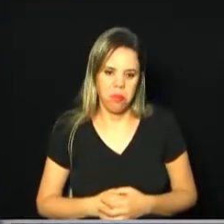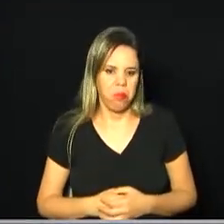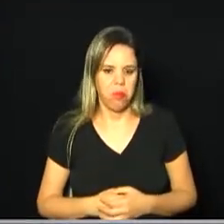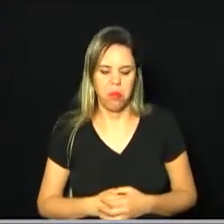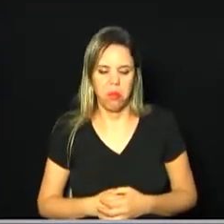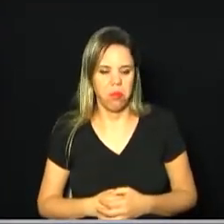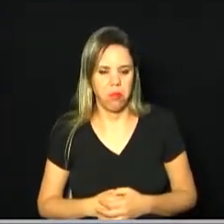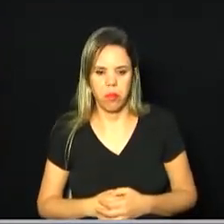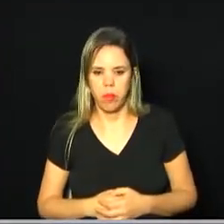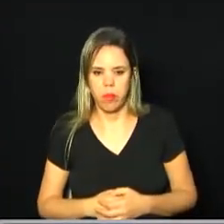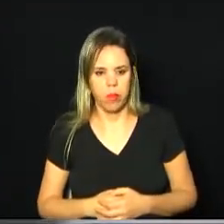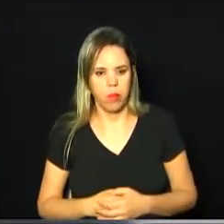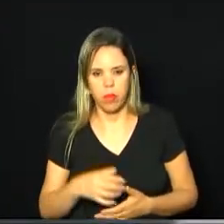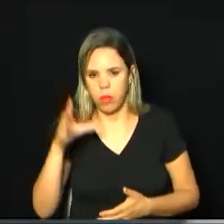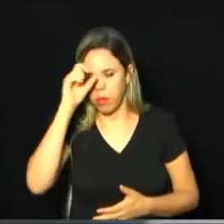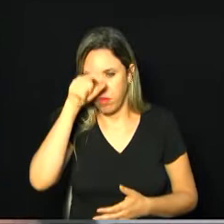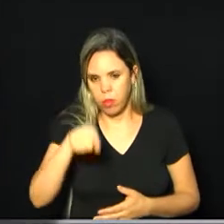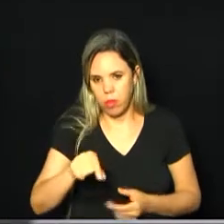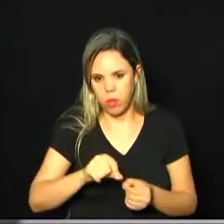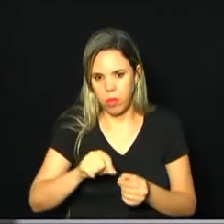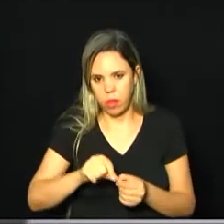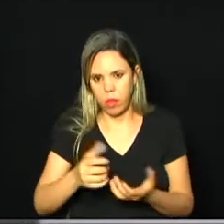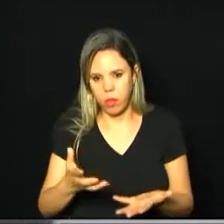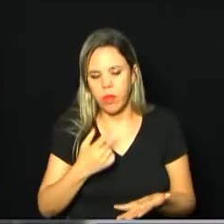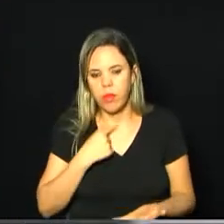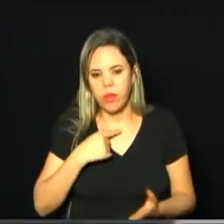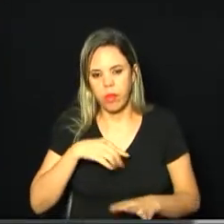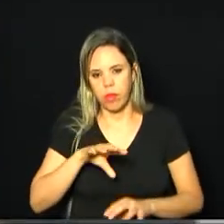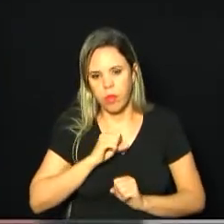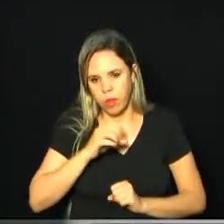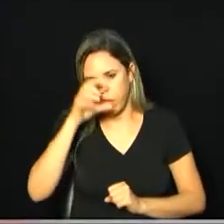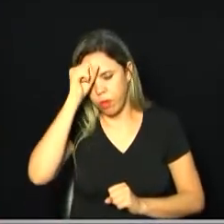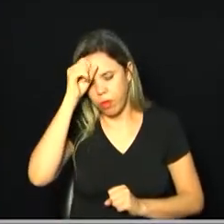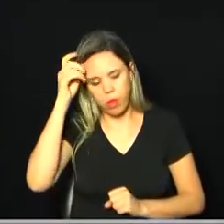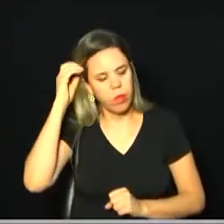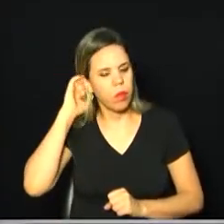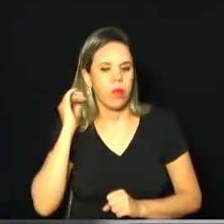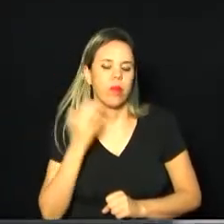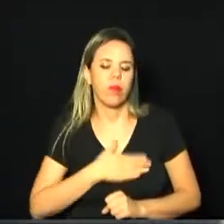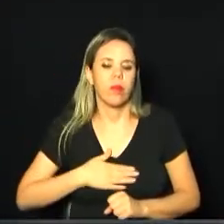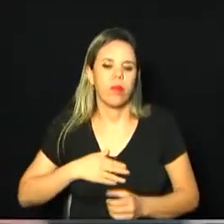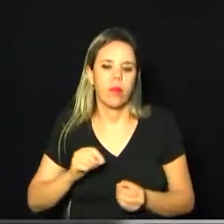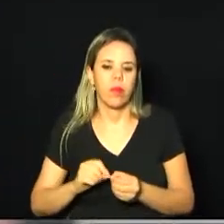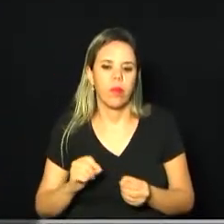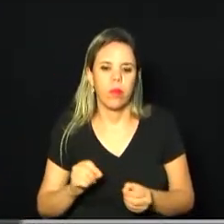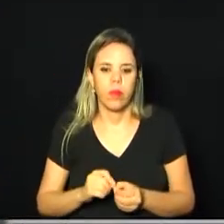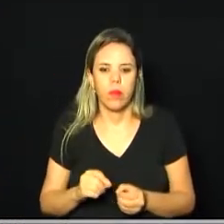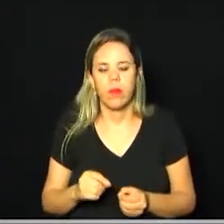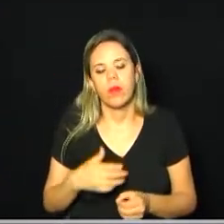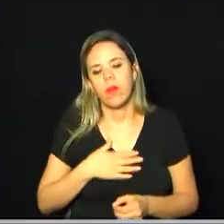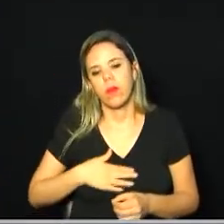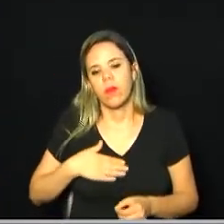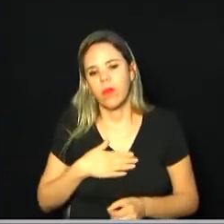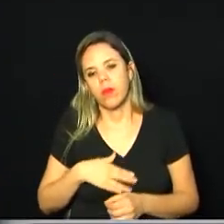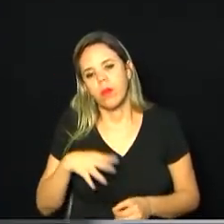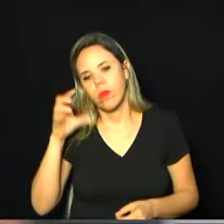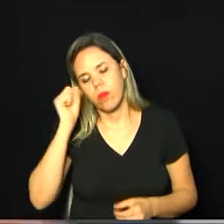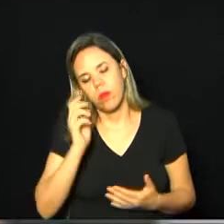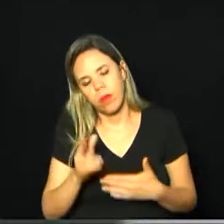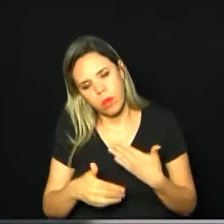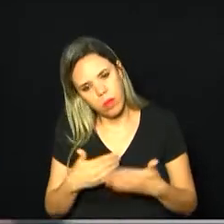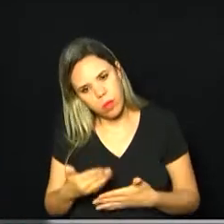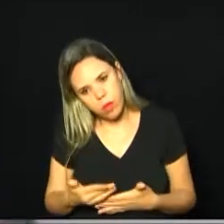fazem você aprender e fazer você querer aprender Então você gosta do que você está fazendo lá você gosta de está aprendendo